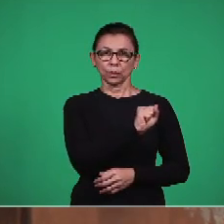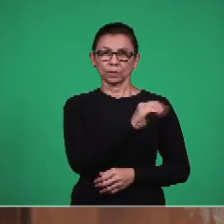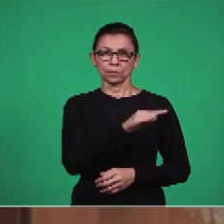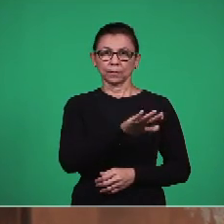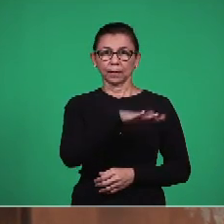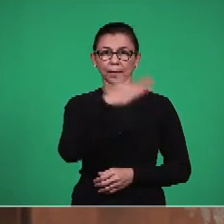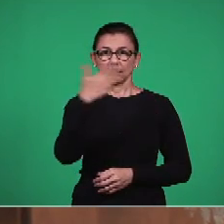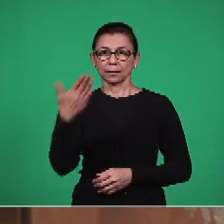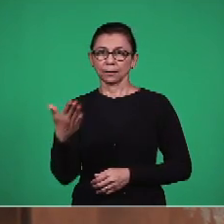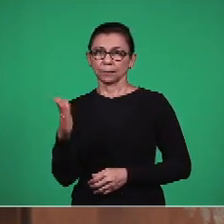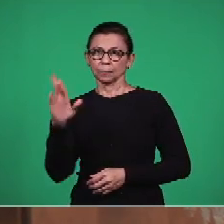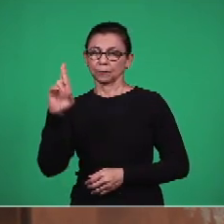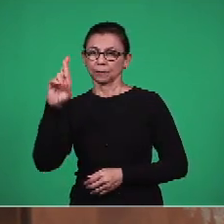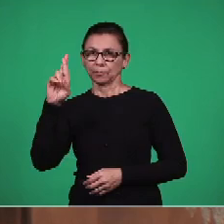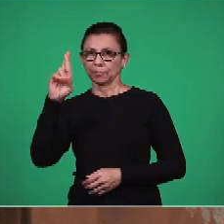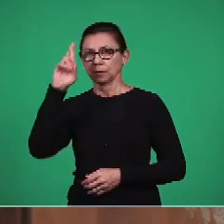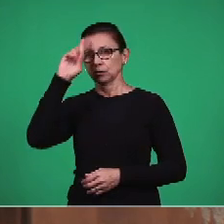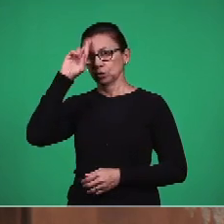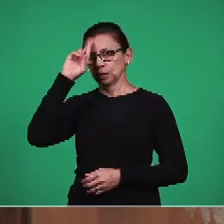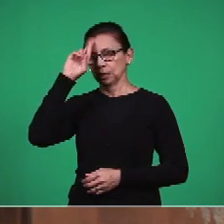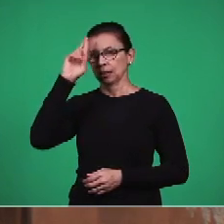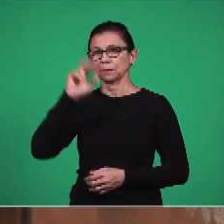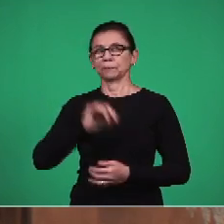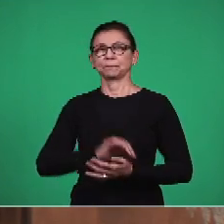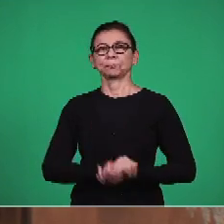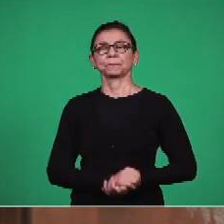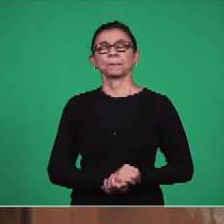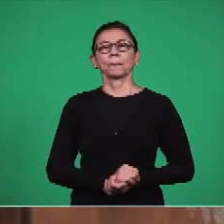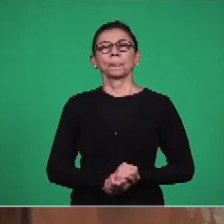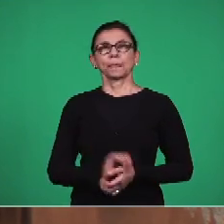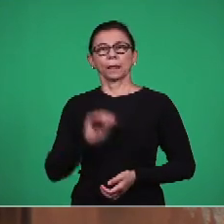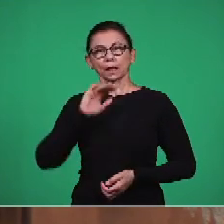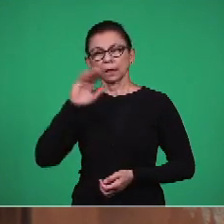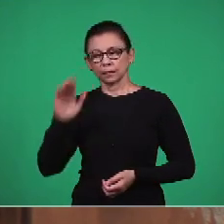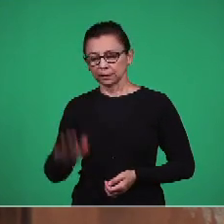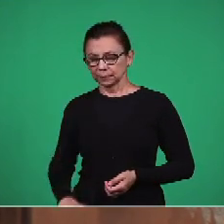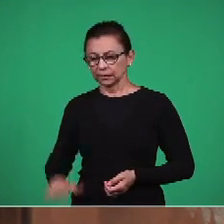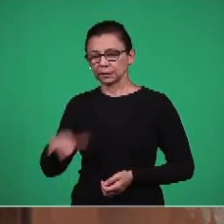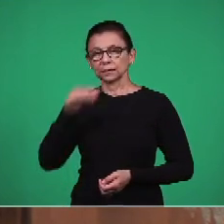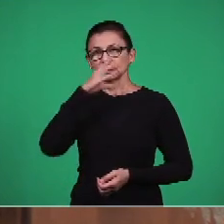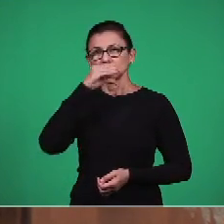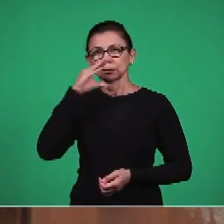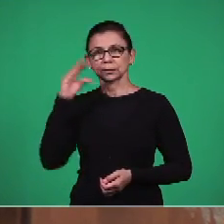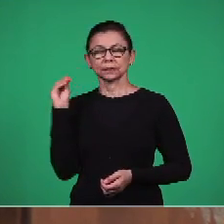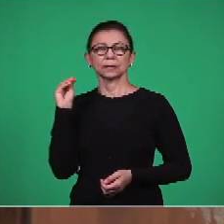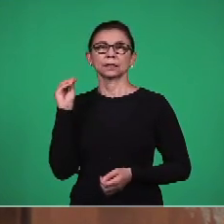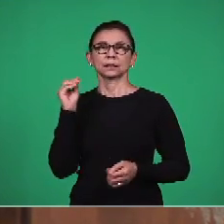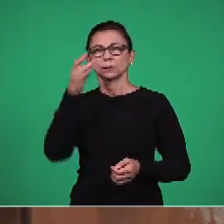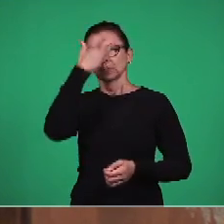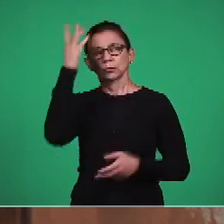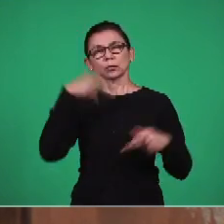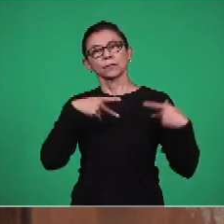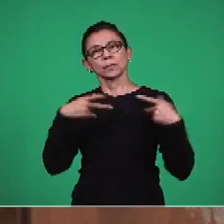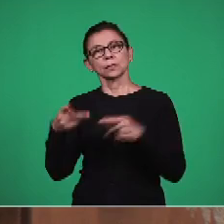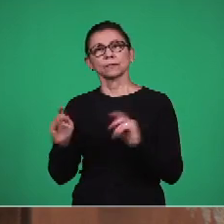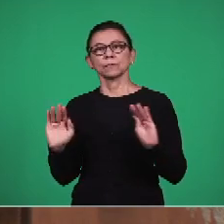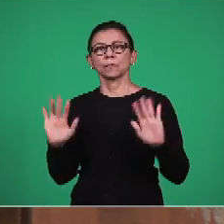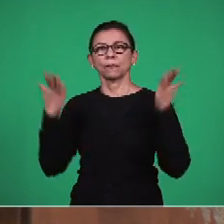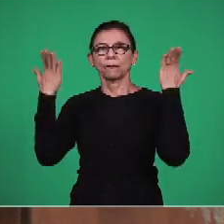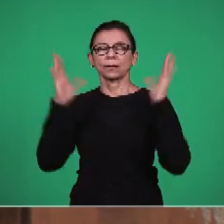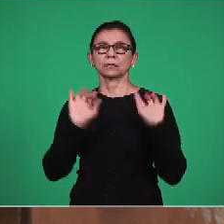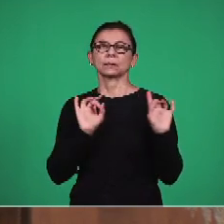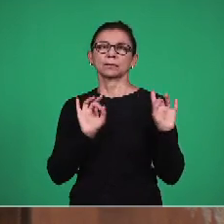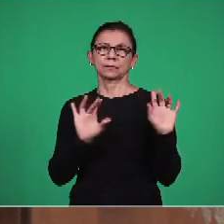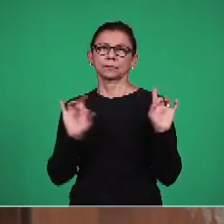as crianças, adolescentes, visitantes vão participar de uma grande festa que teremos durante todo o mês